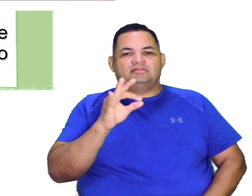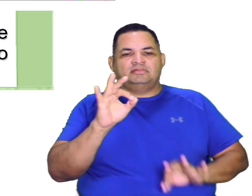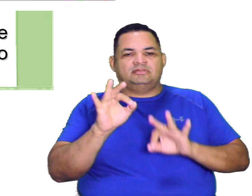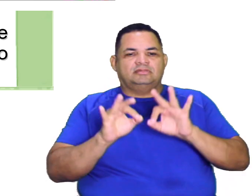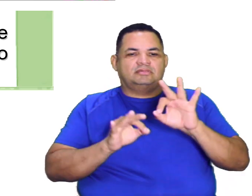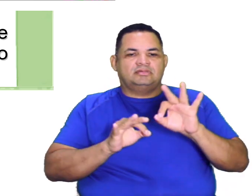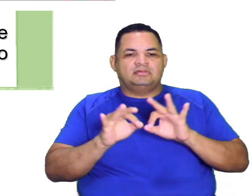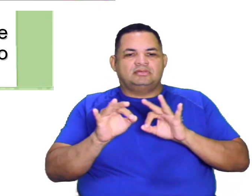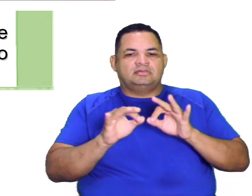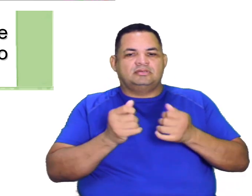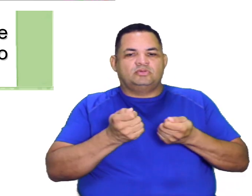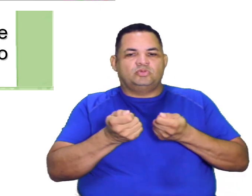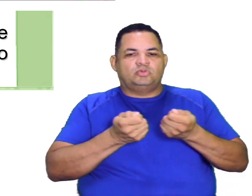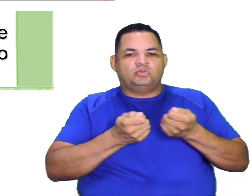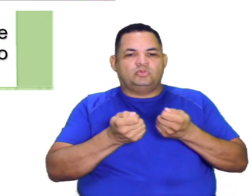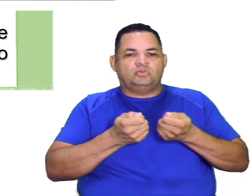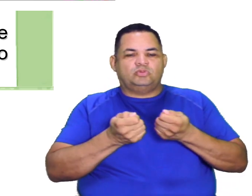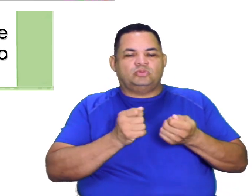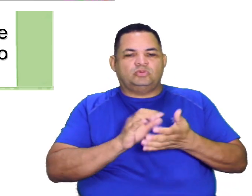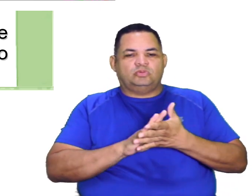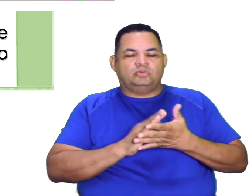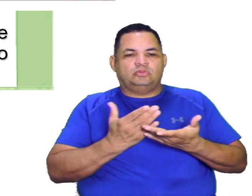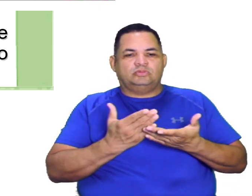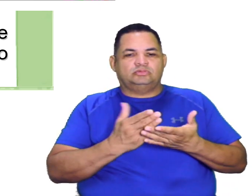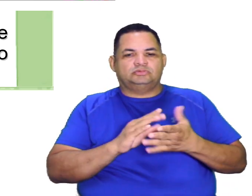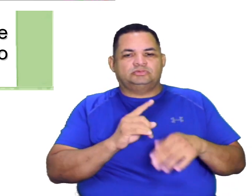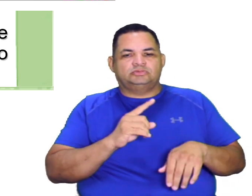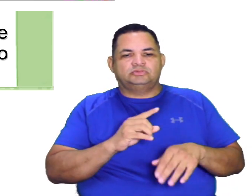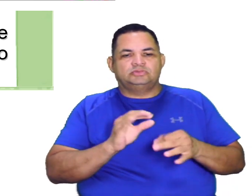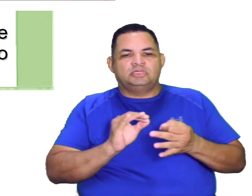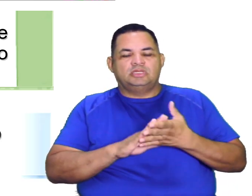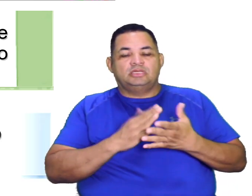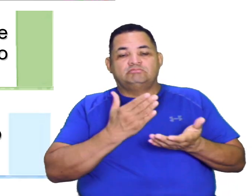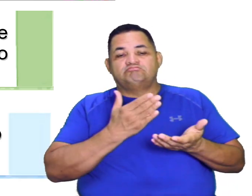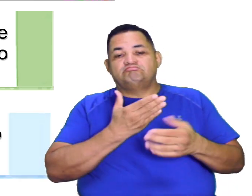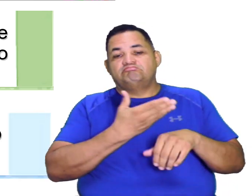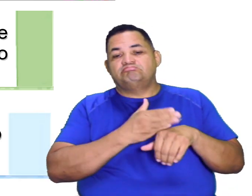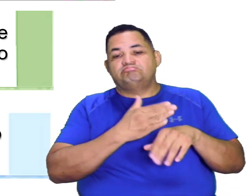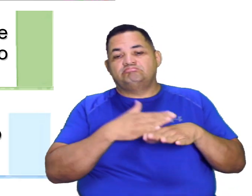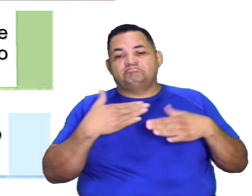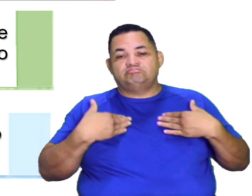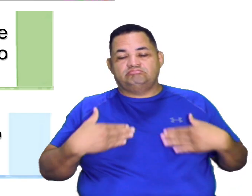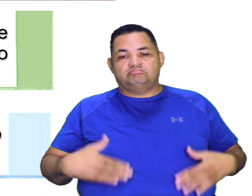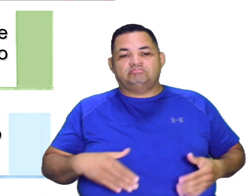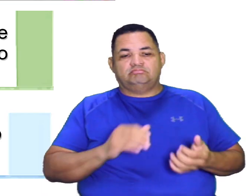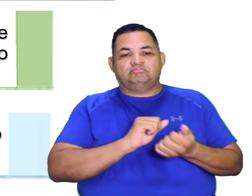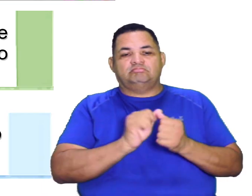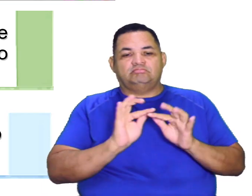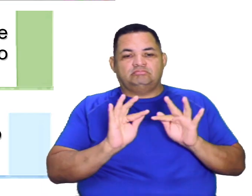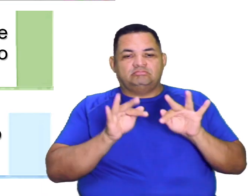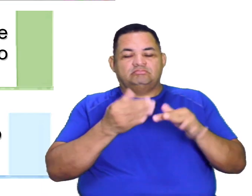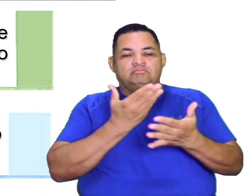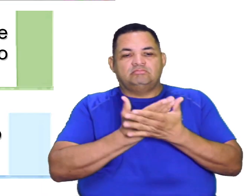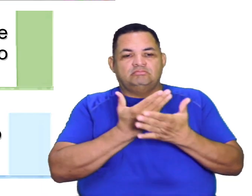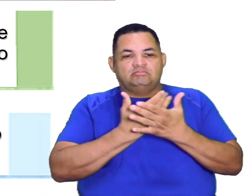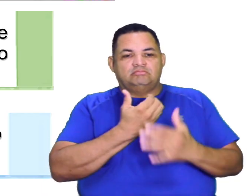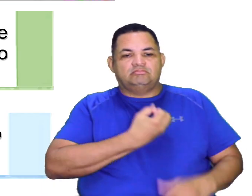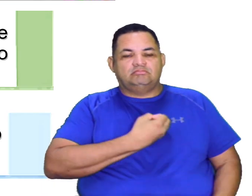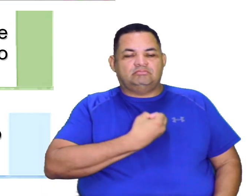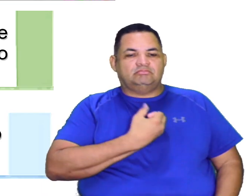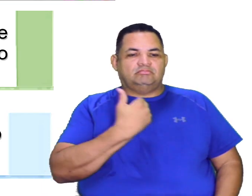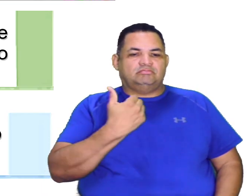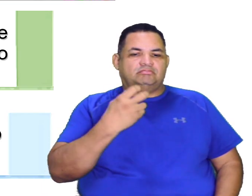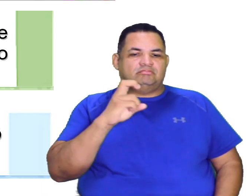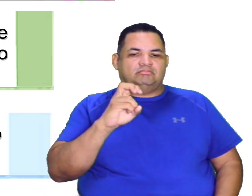mecanismos de controle da intensidade do exercício físico e esporte. E para fechar, a aula 15 sobre